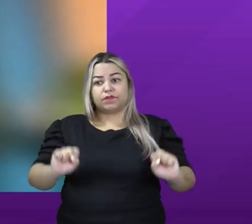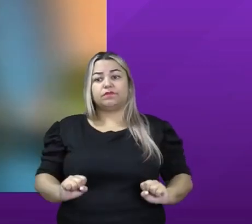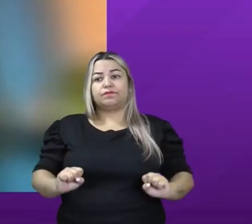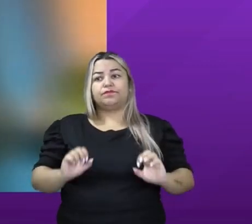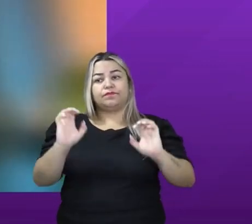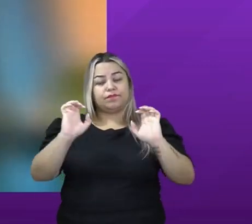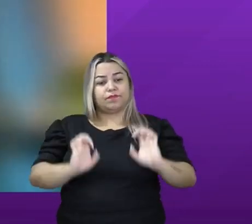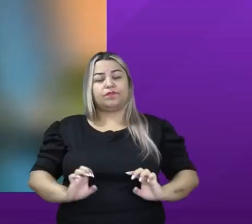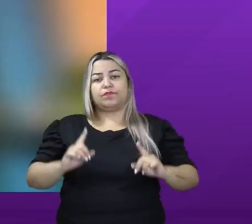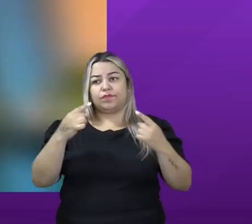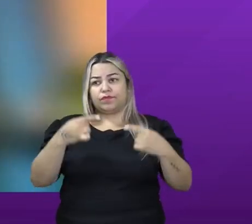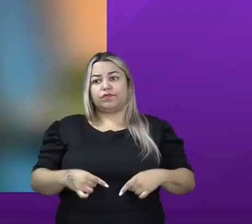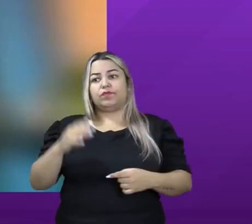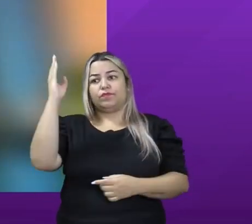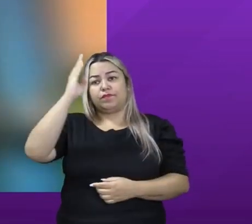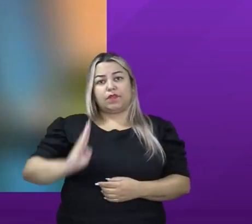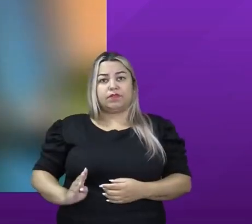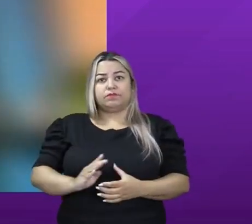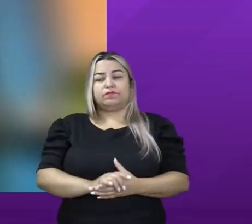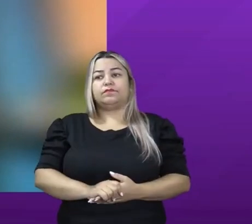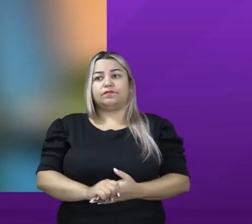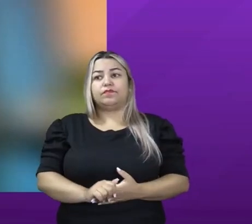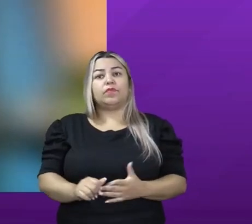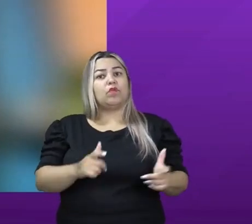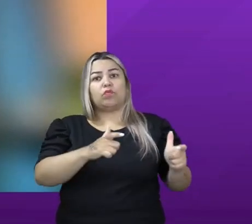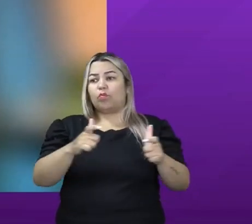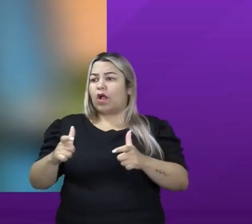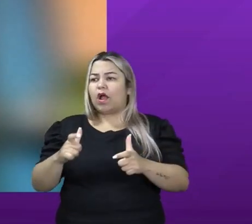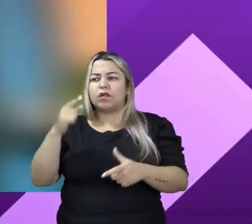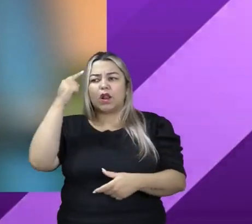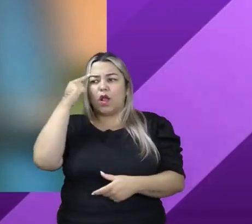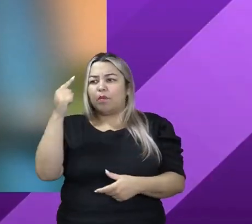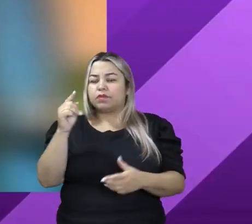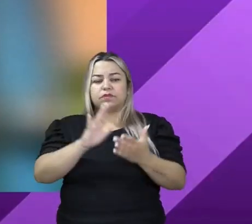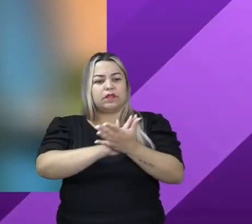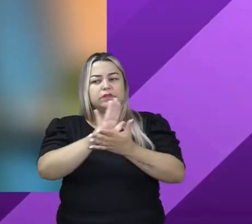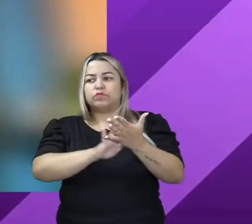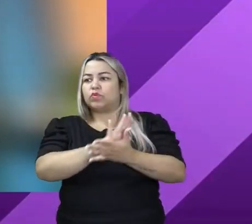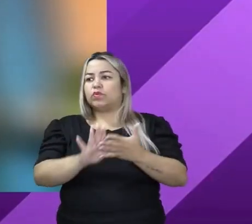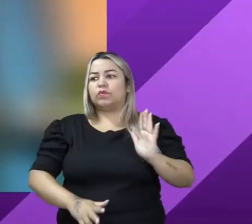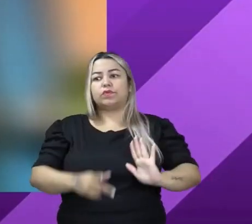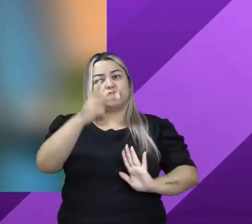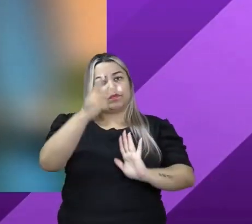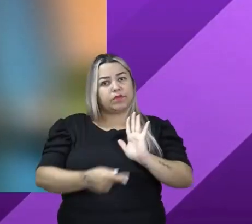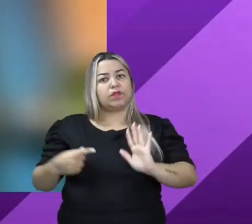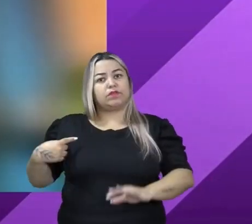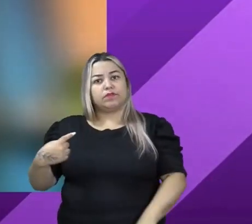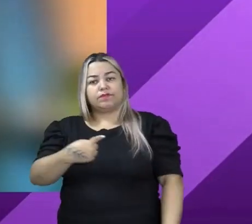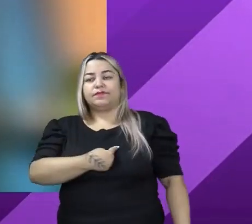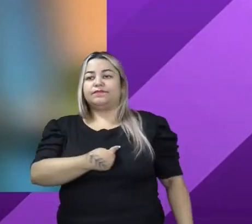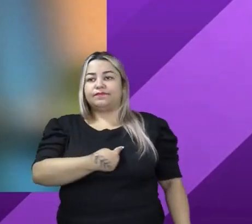estrutura política no Brasil. Esse é um lugar que não foi pensado nem projetado para a nossa